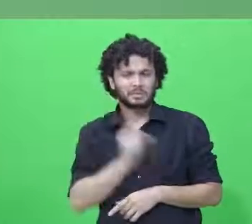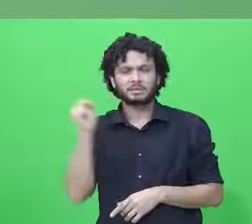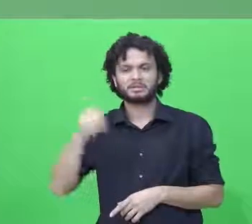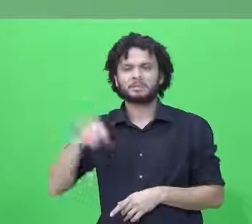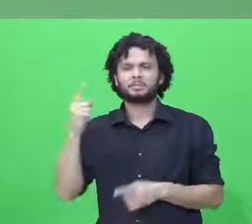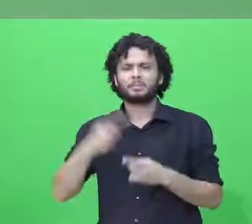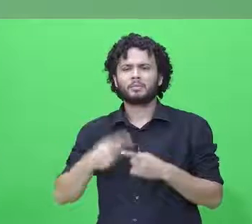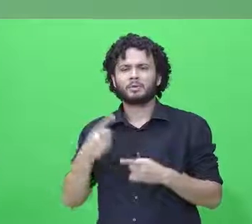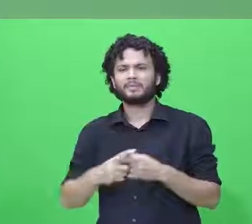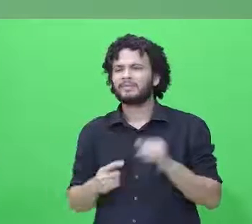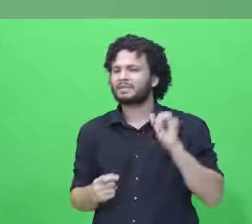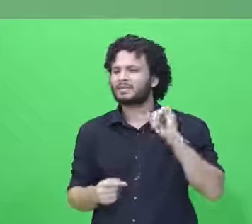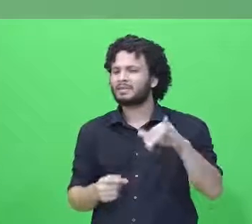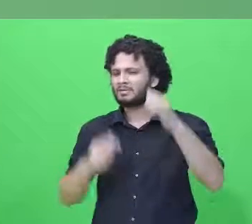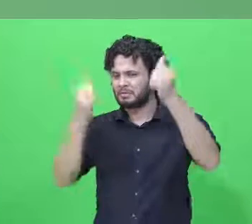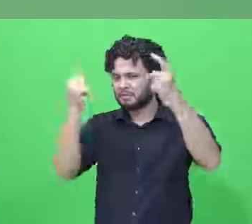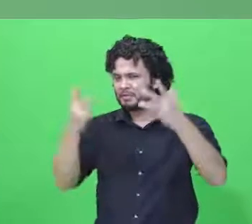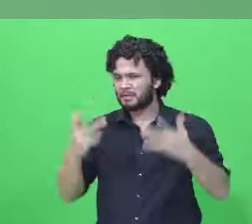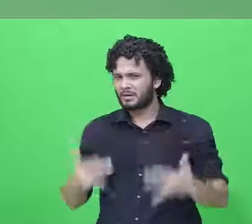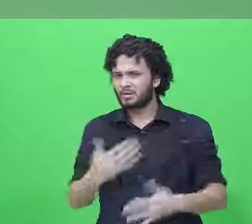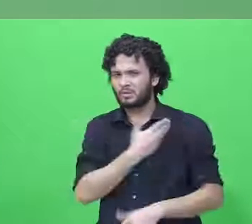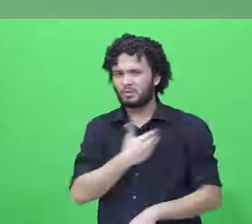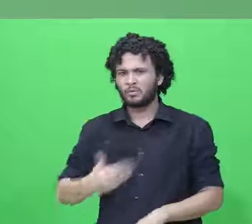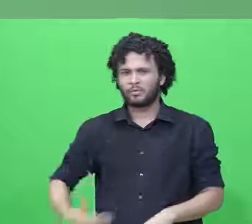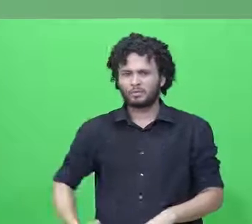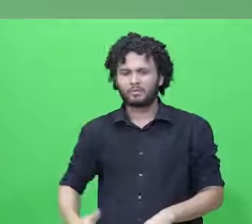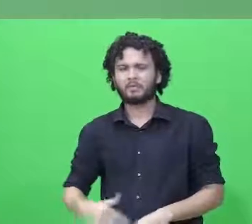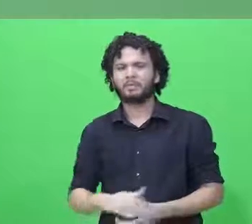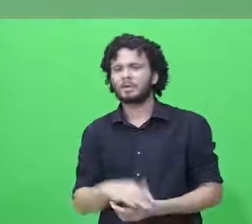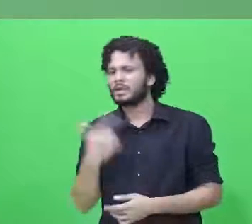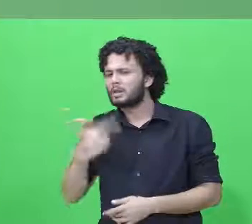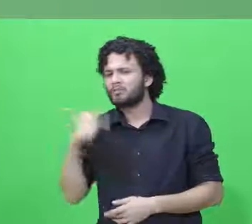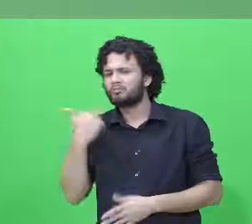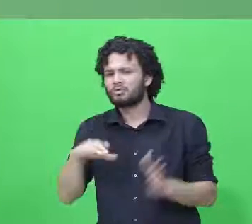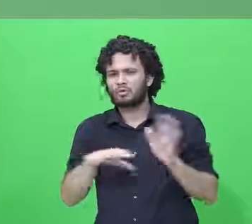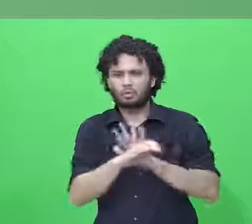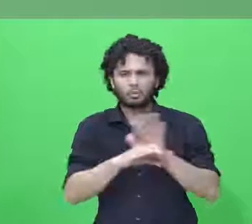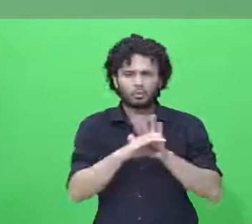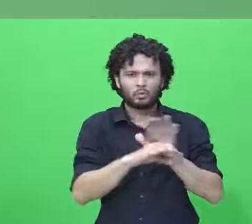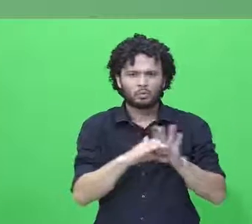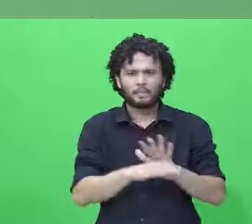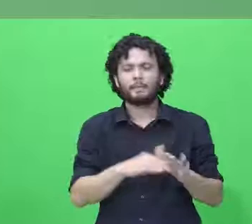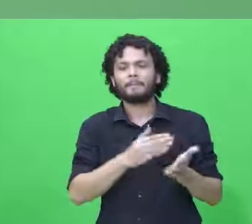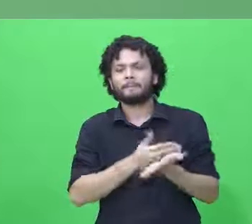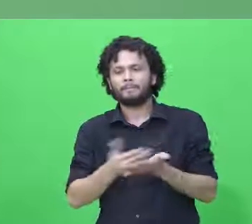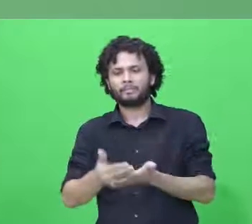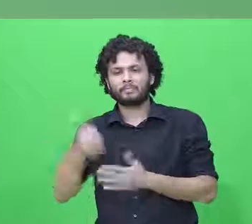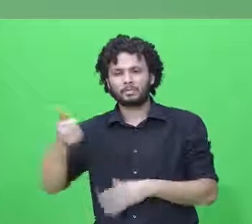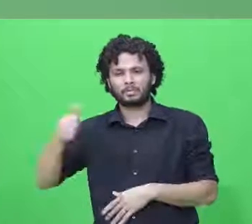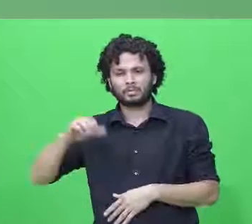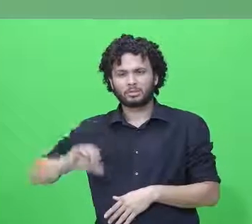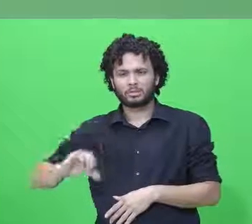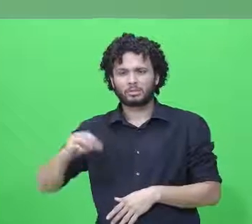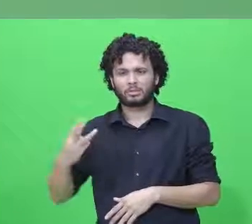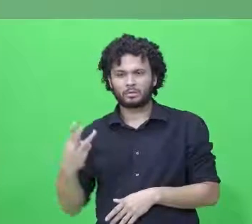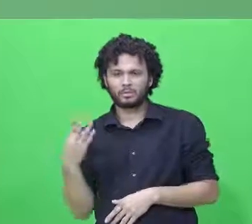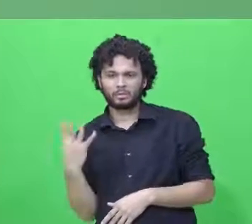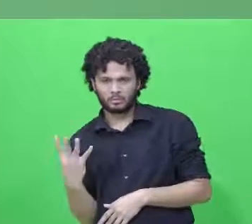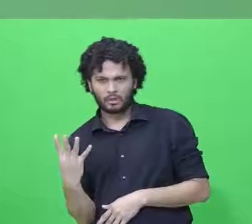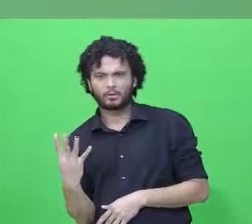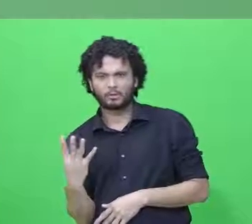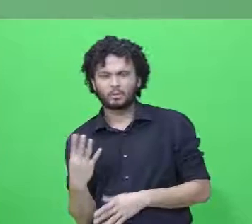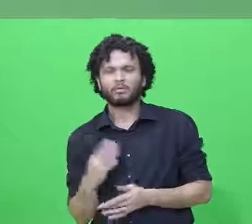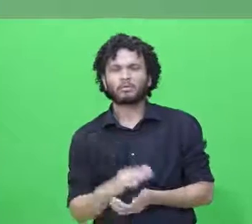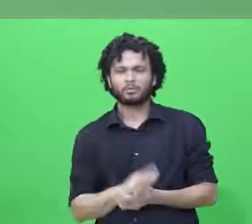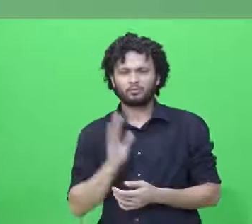Por quê? Se eu falei para vocês que no governo provisório Vargas não tinha uma Constituição, A partir então de 1934, ele